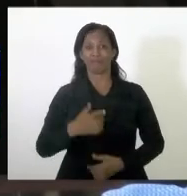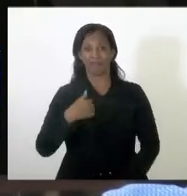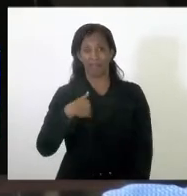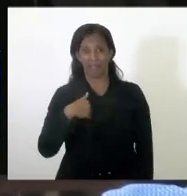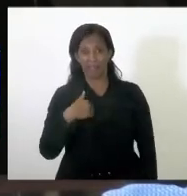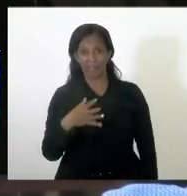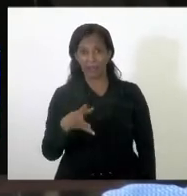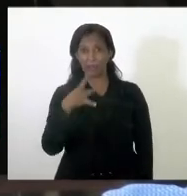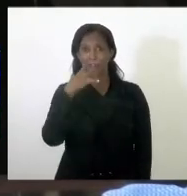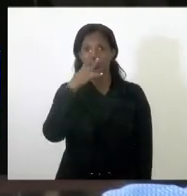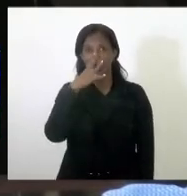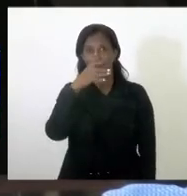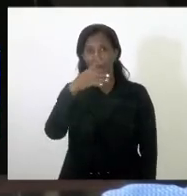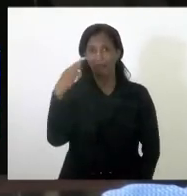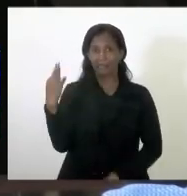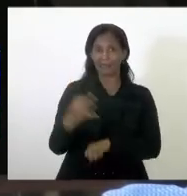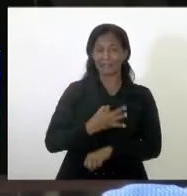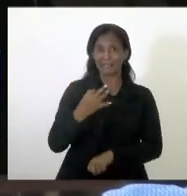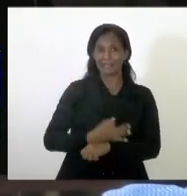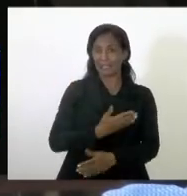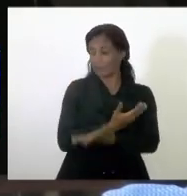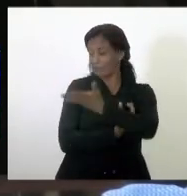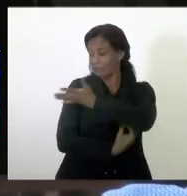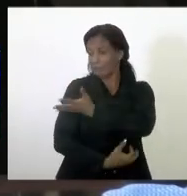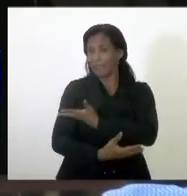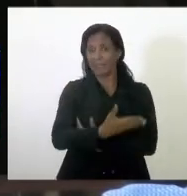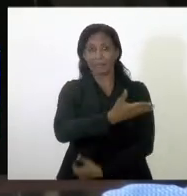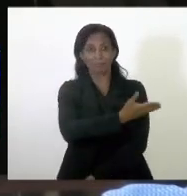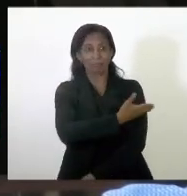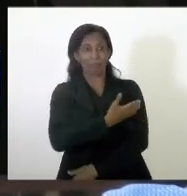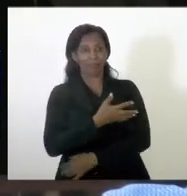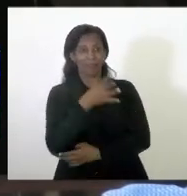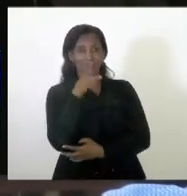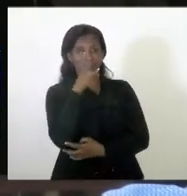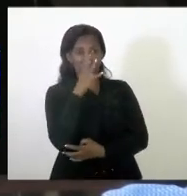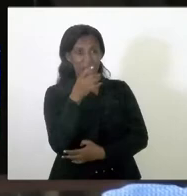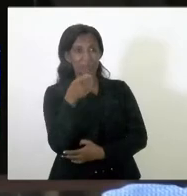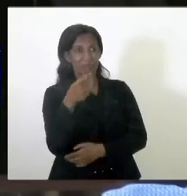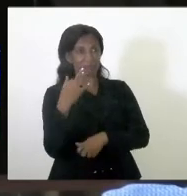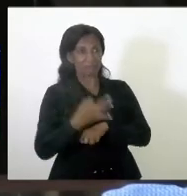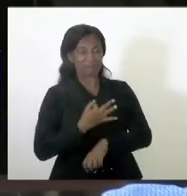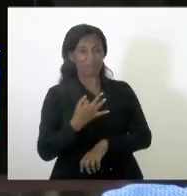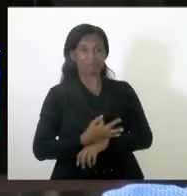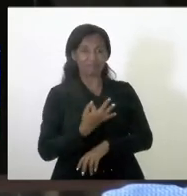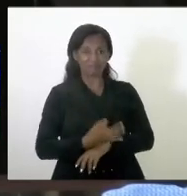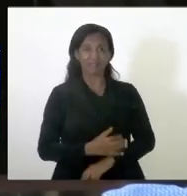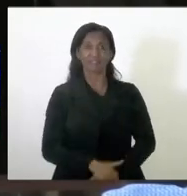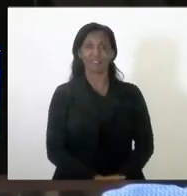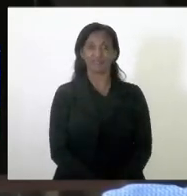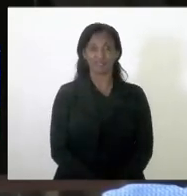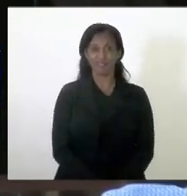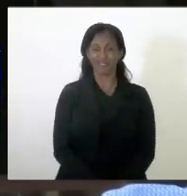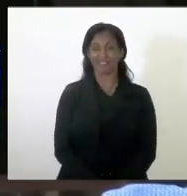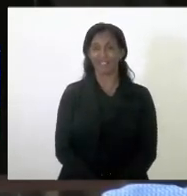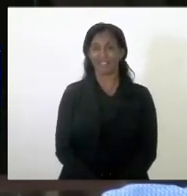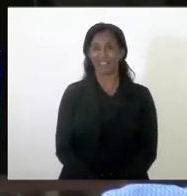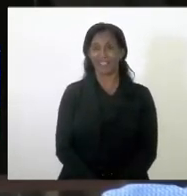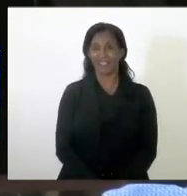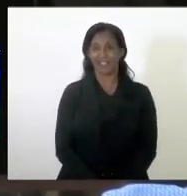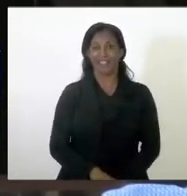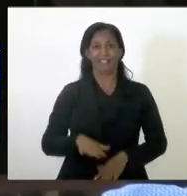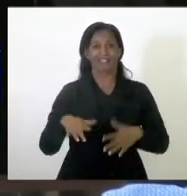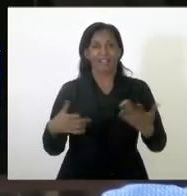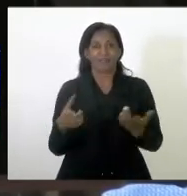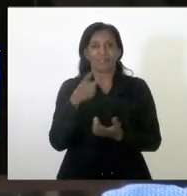resistência de Vossa Excelência, que está de manga curta, de manga curta. Bom, apesar desse